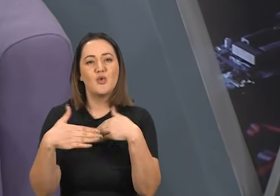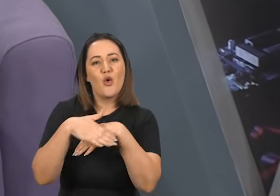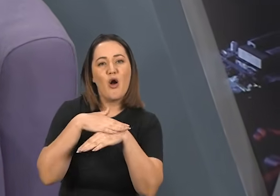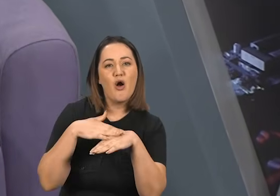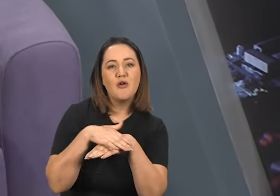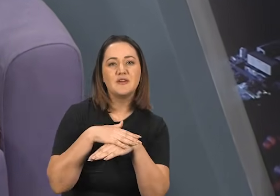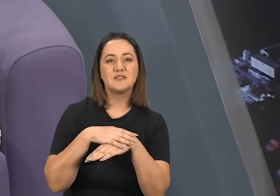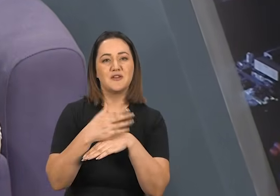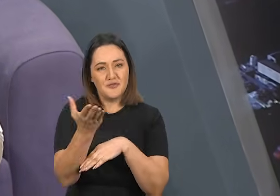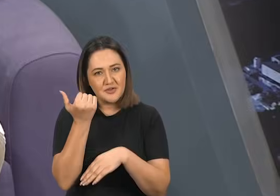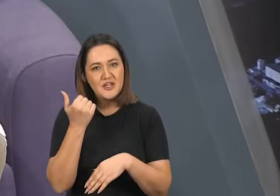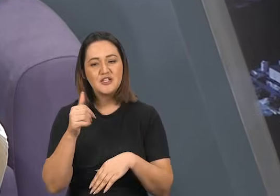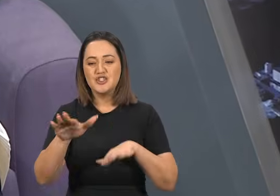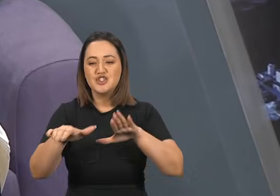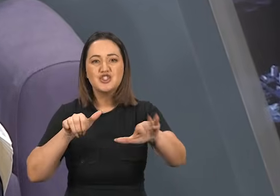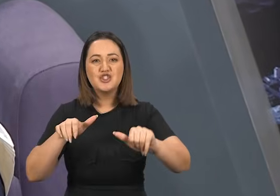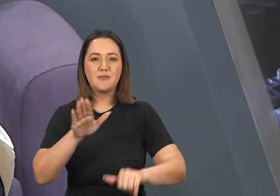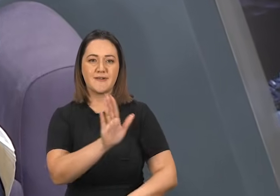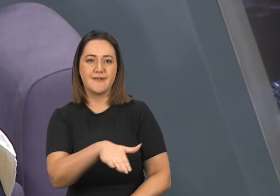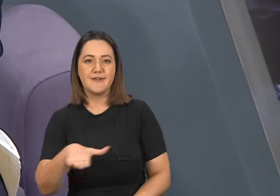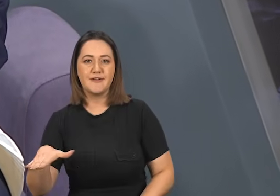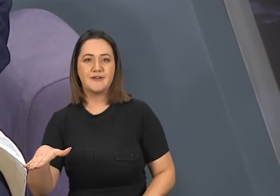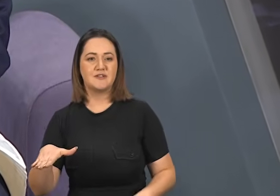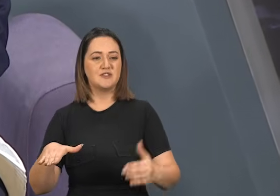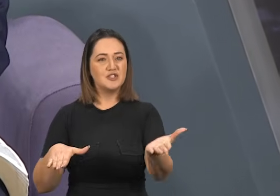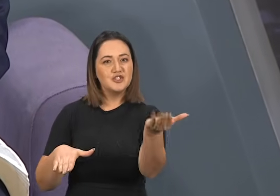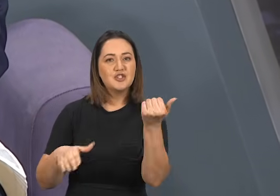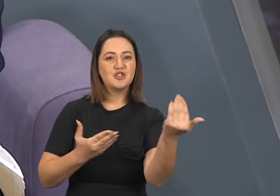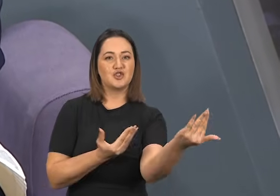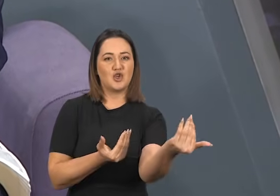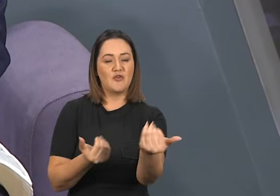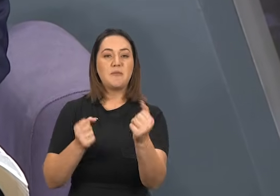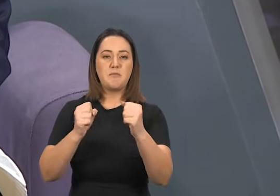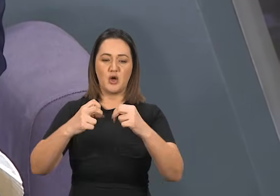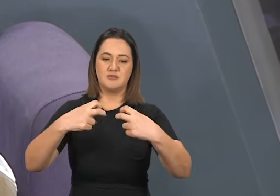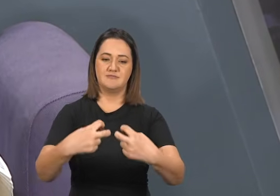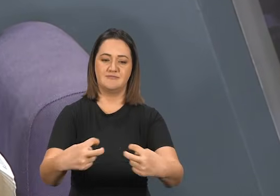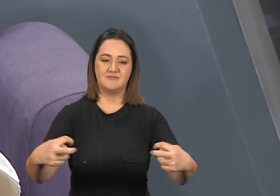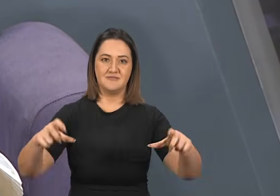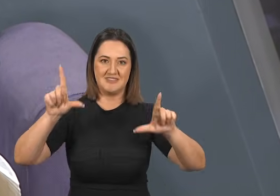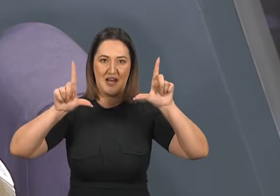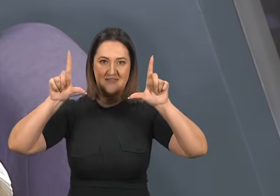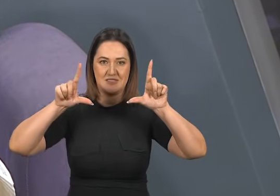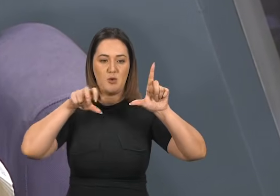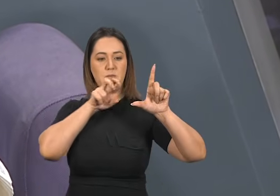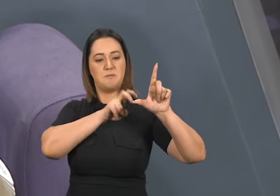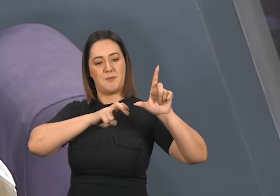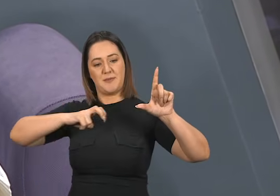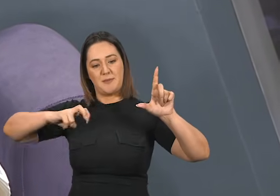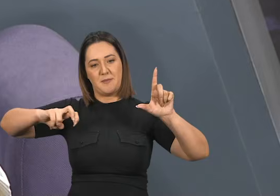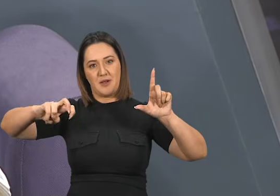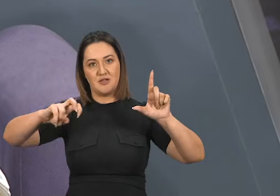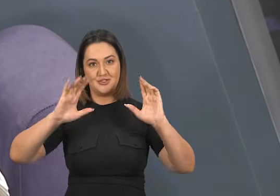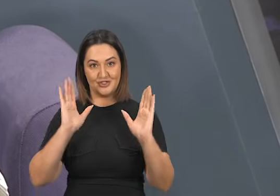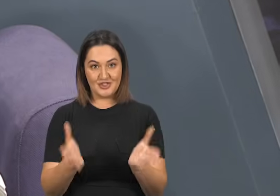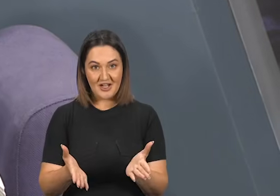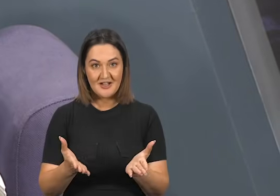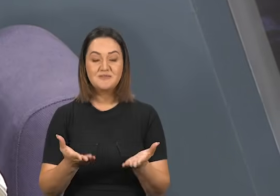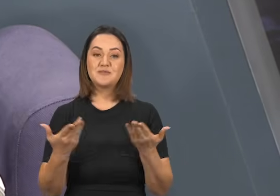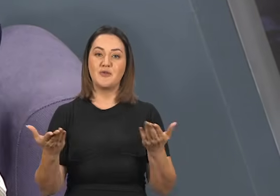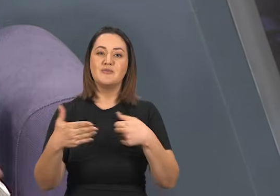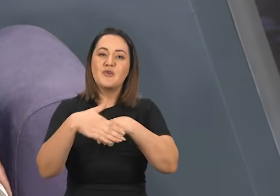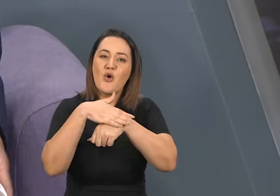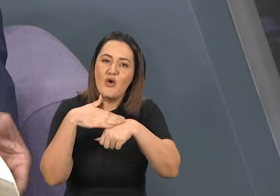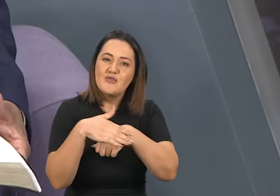papo. Chama as crianças, chama os jovens, os adolescentes. Pode sentar no chão aqui em volta da televisão. Isso, sentou.